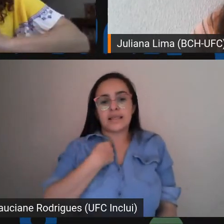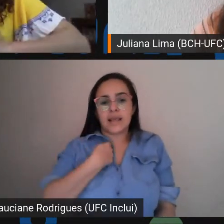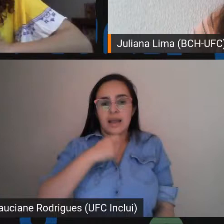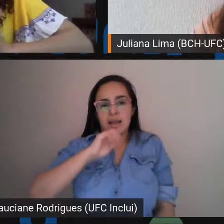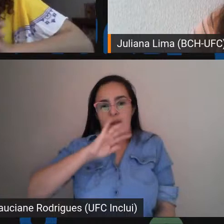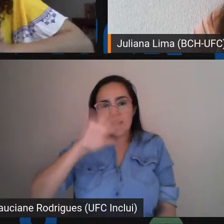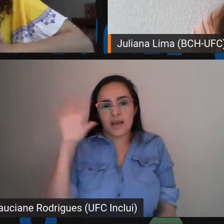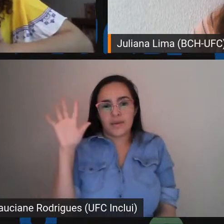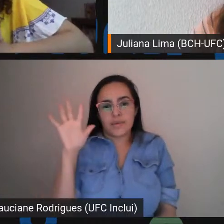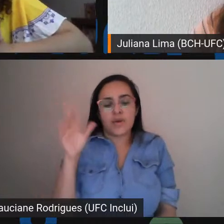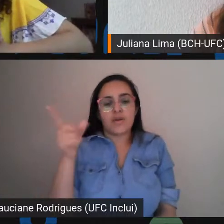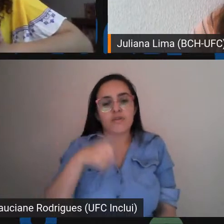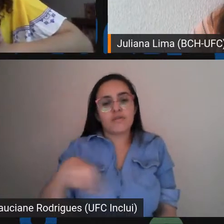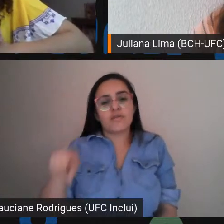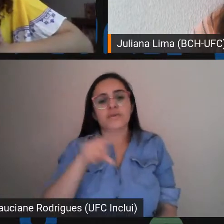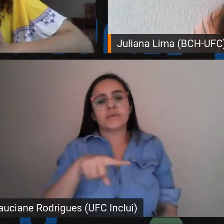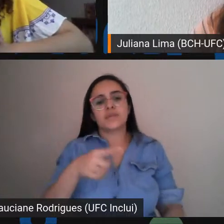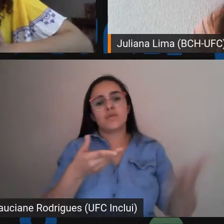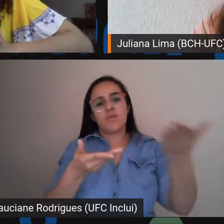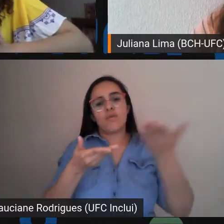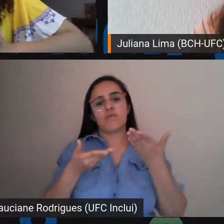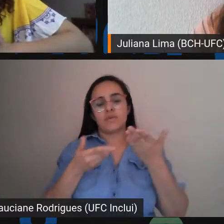convido